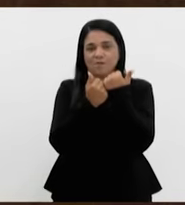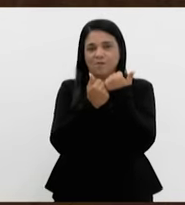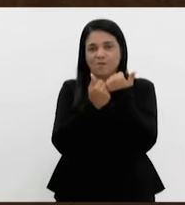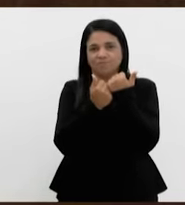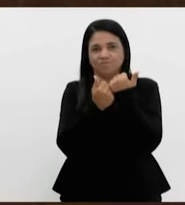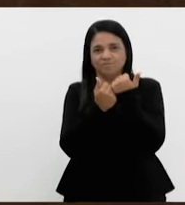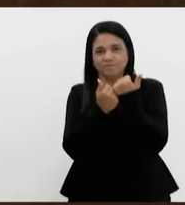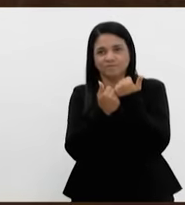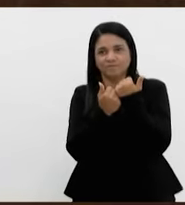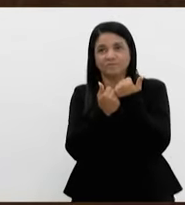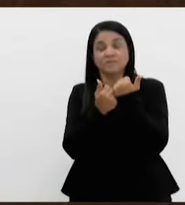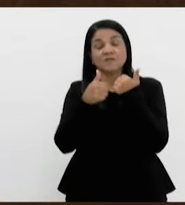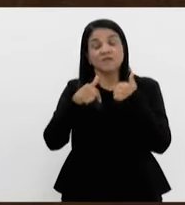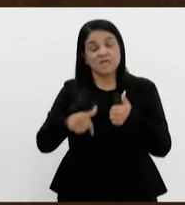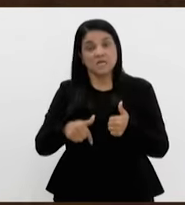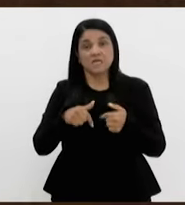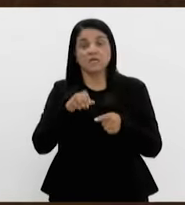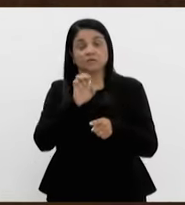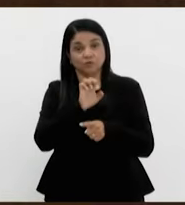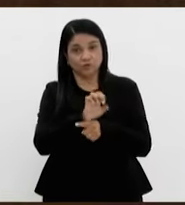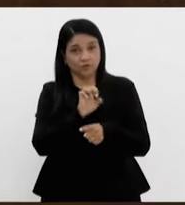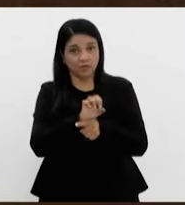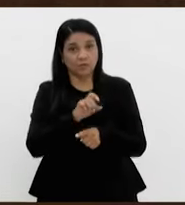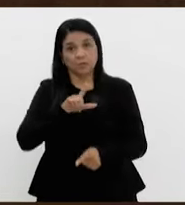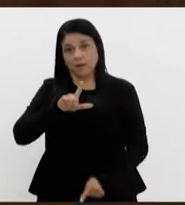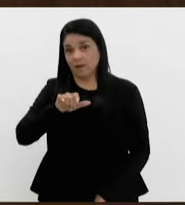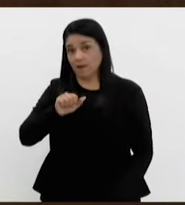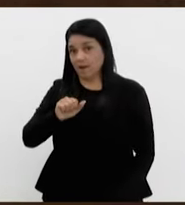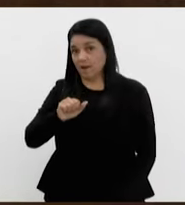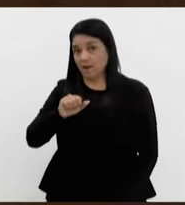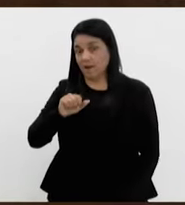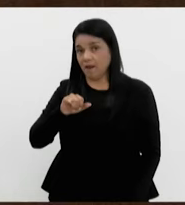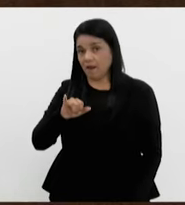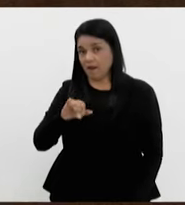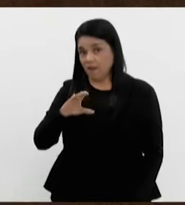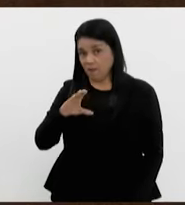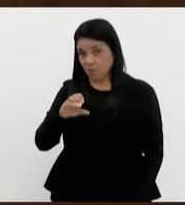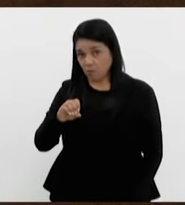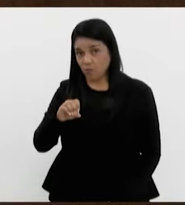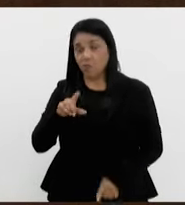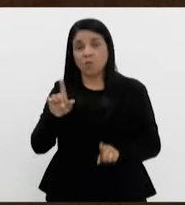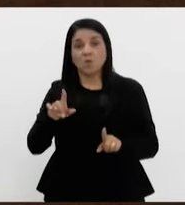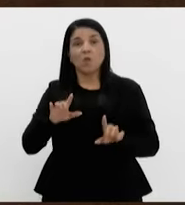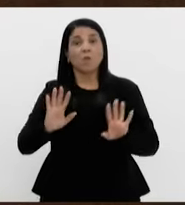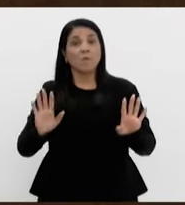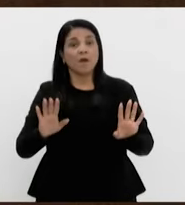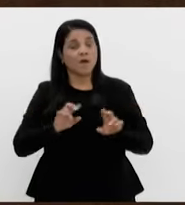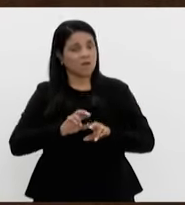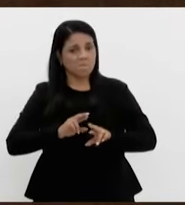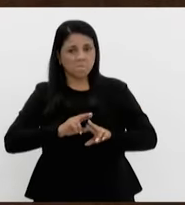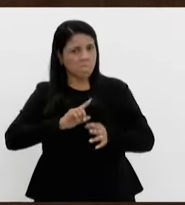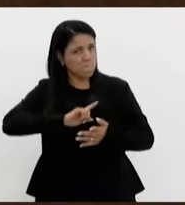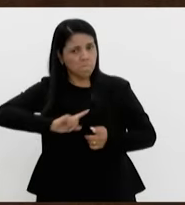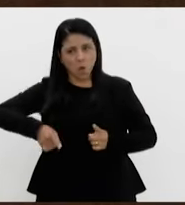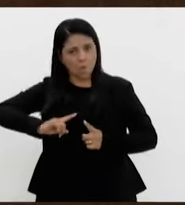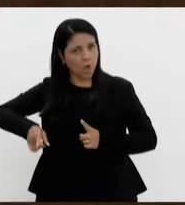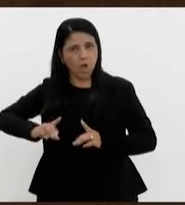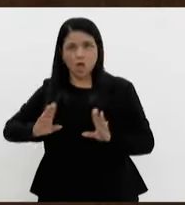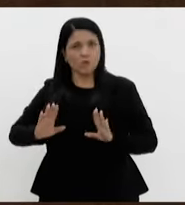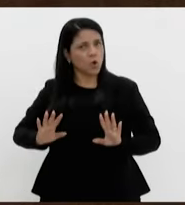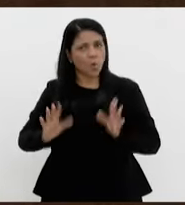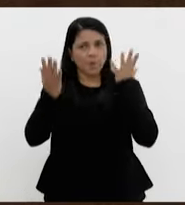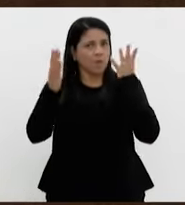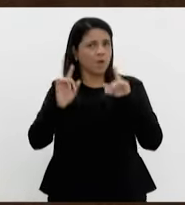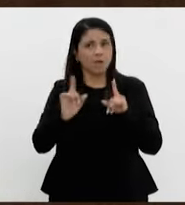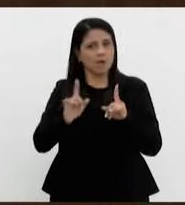o Estado que é laico, mas que a definição de Estado laico não é a que proíba que se comemore,